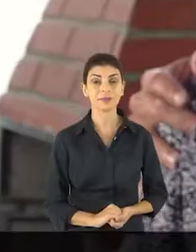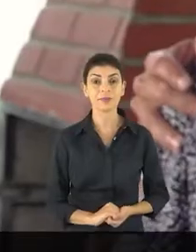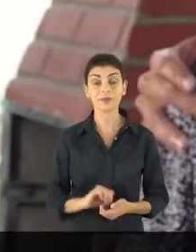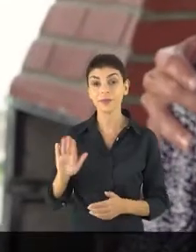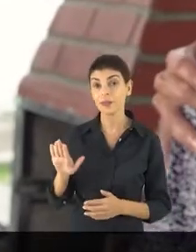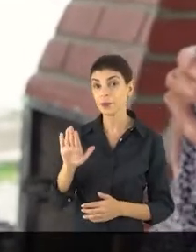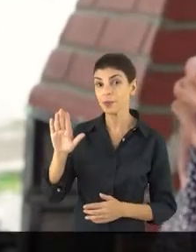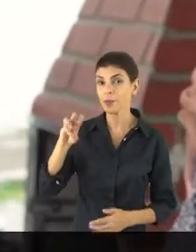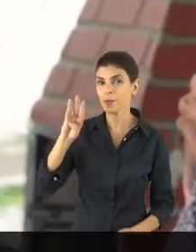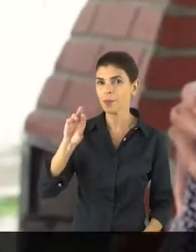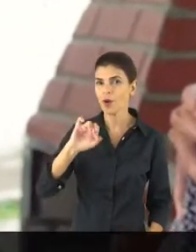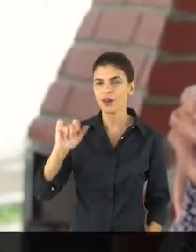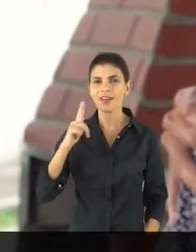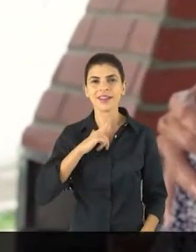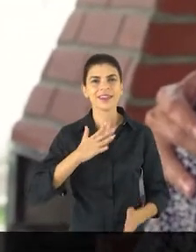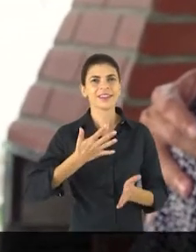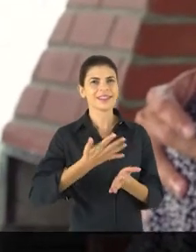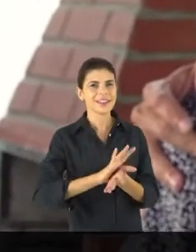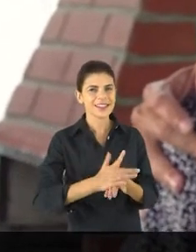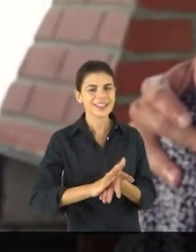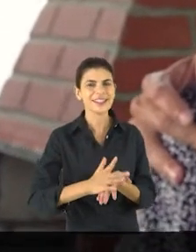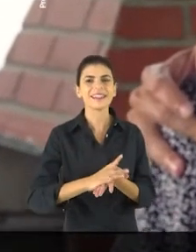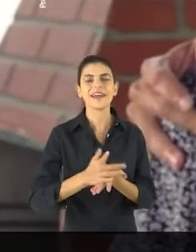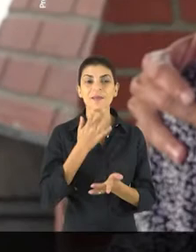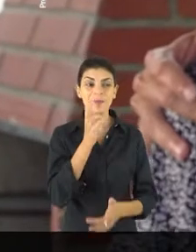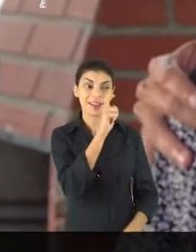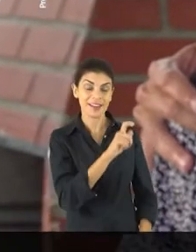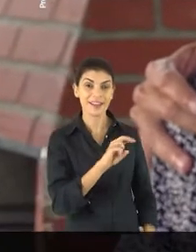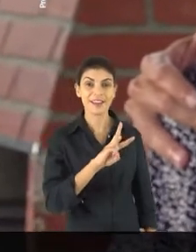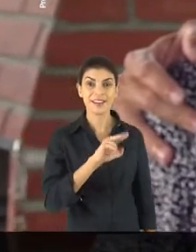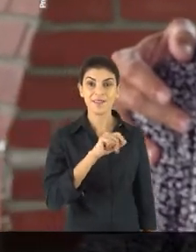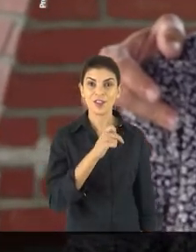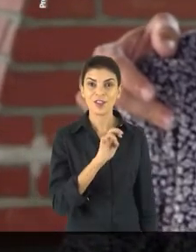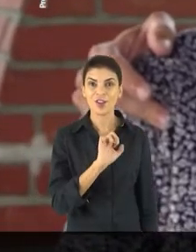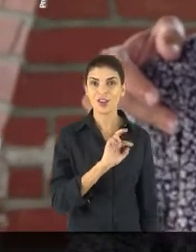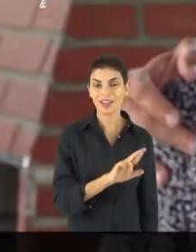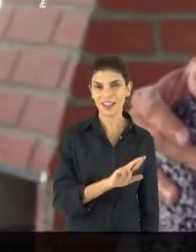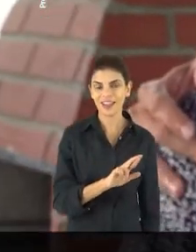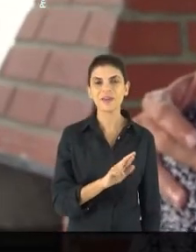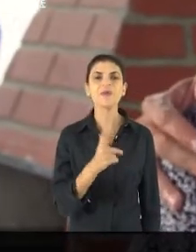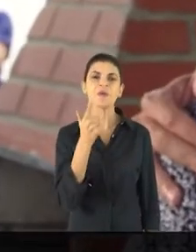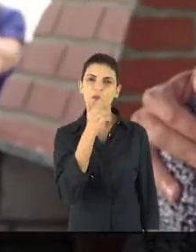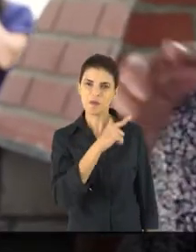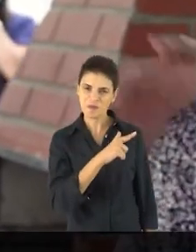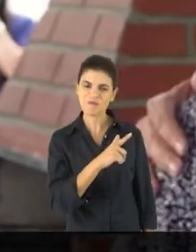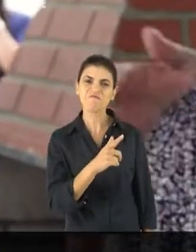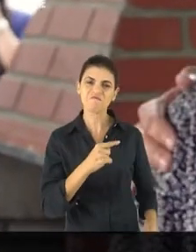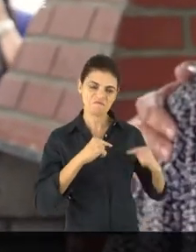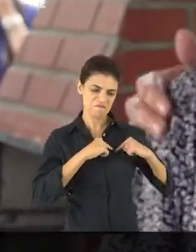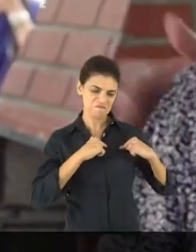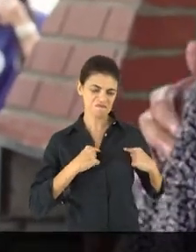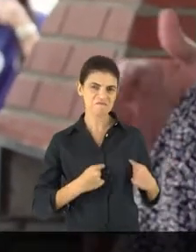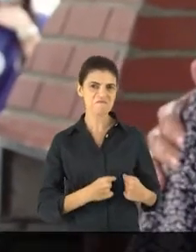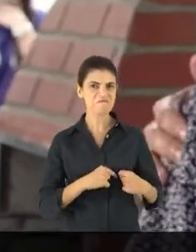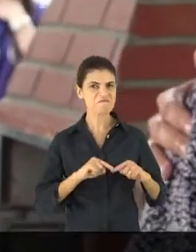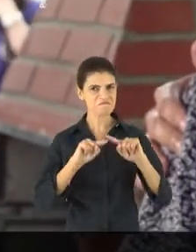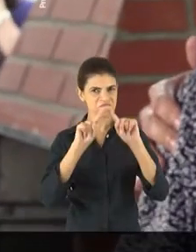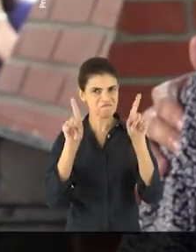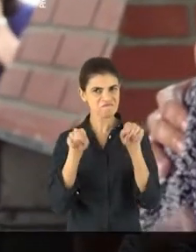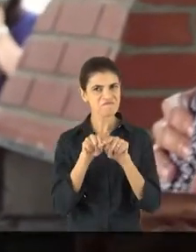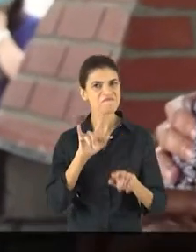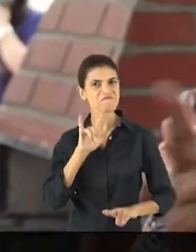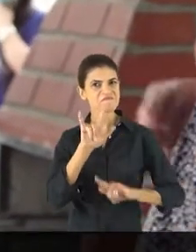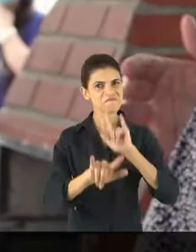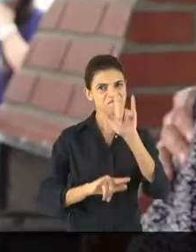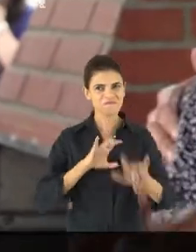Nossa! No Borel, Luiz mandou um samba enredo com um grande Vantuir. E declarou o seu amor